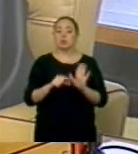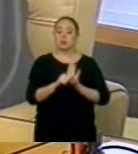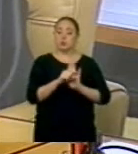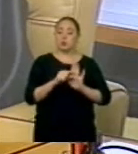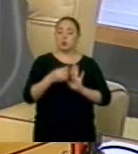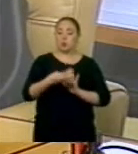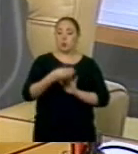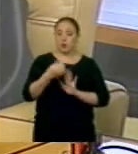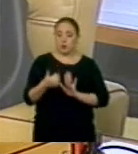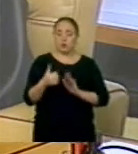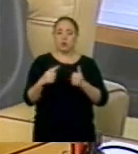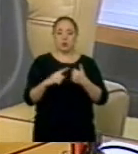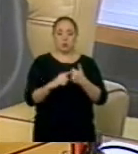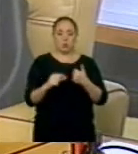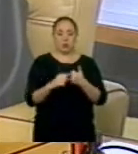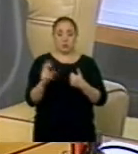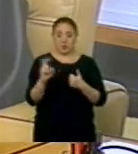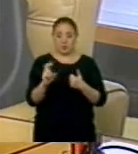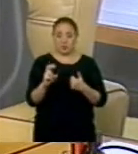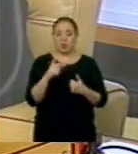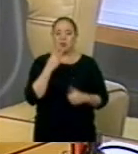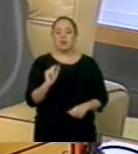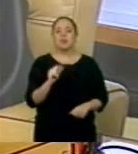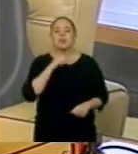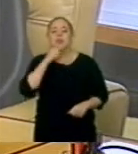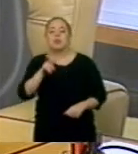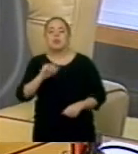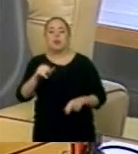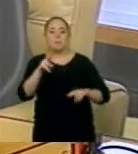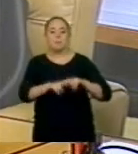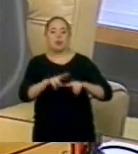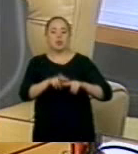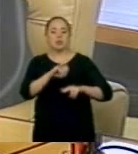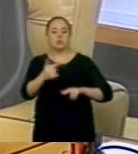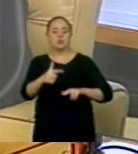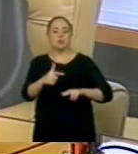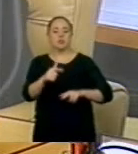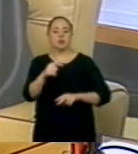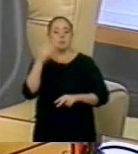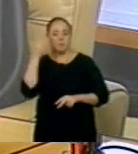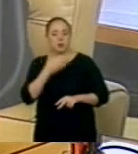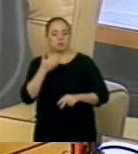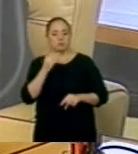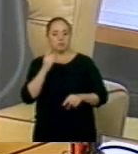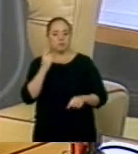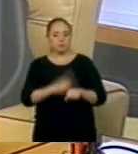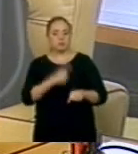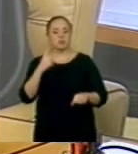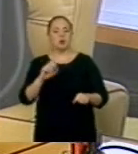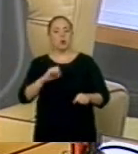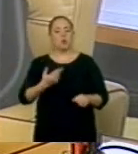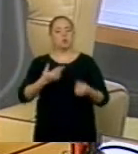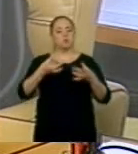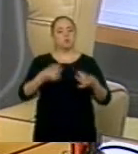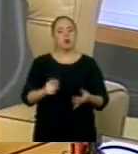41 do artigo 5º, que ninguém será preso senão em flagrante delito ou por ordem escrita